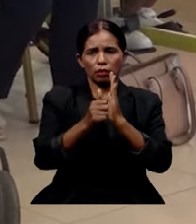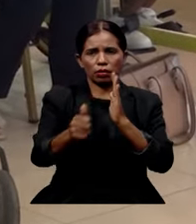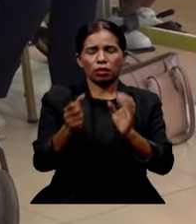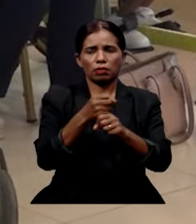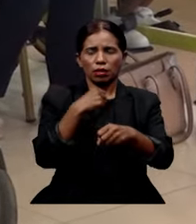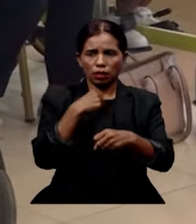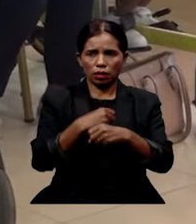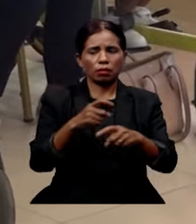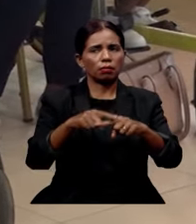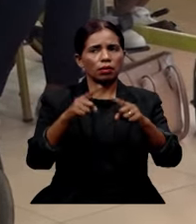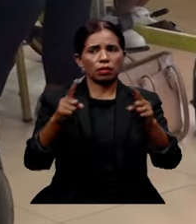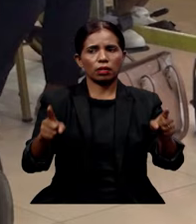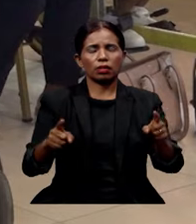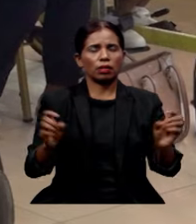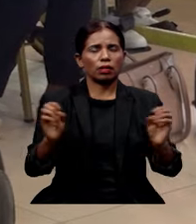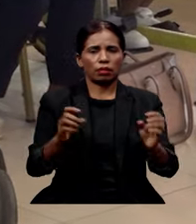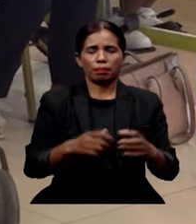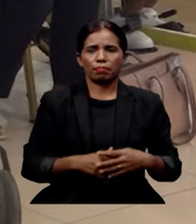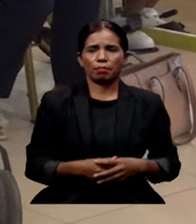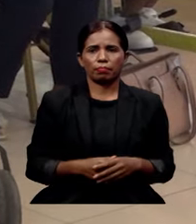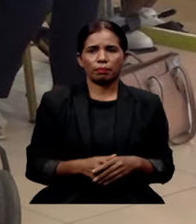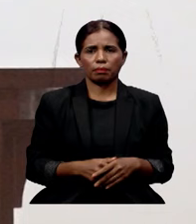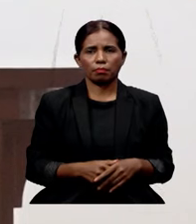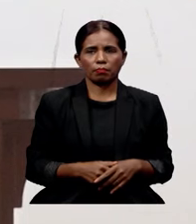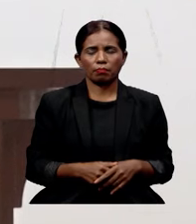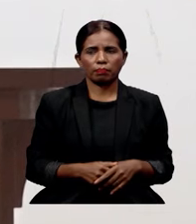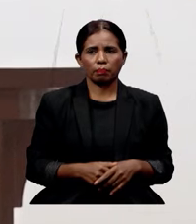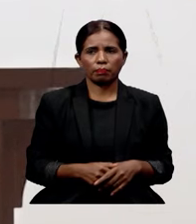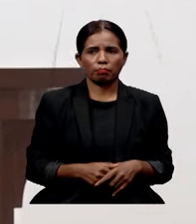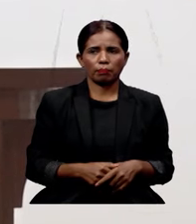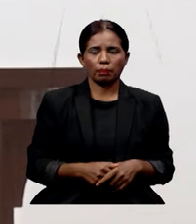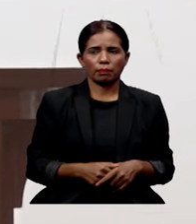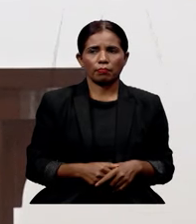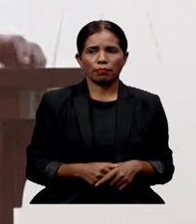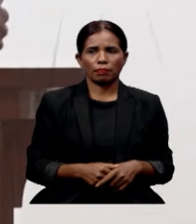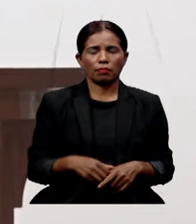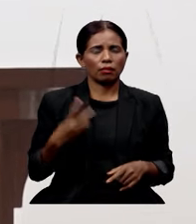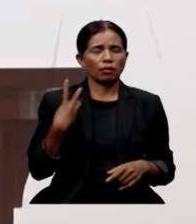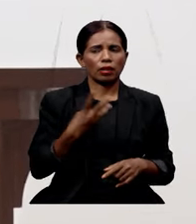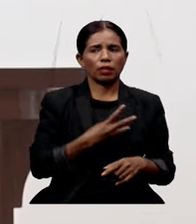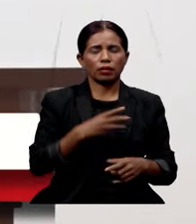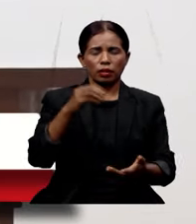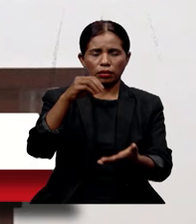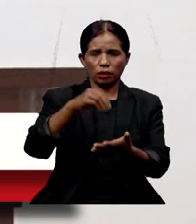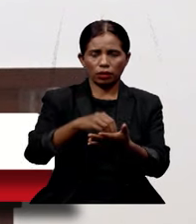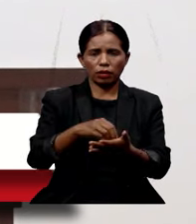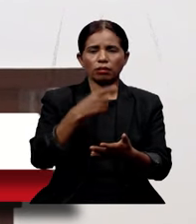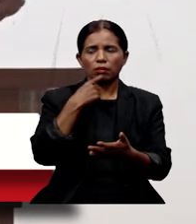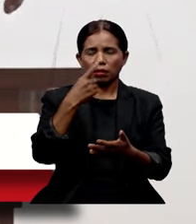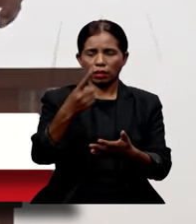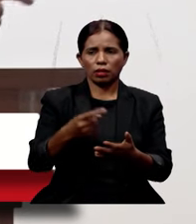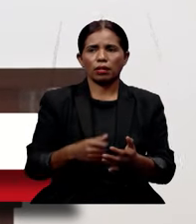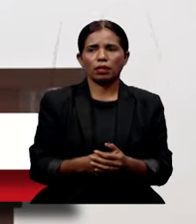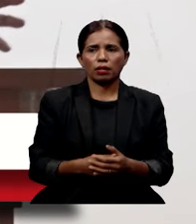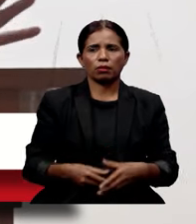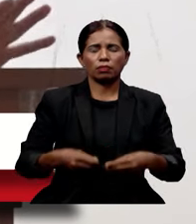truma mai be condição la diak. Itelaos, cria o ministério ida atu dena o soe ne tic